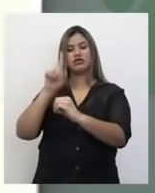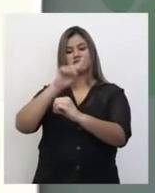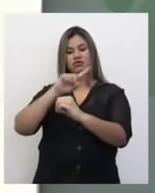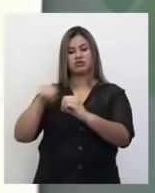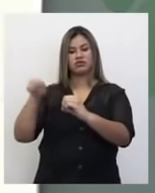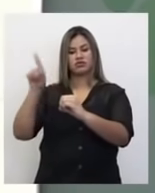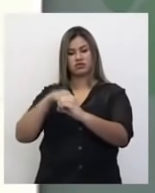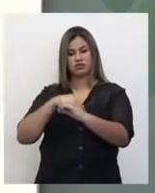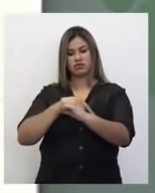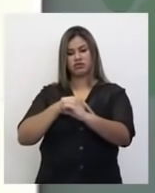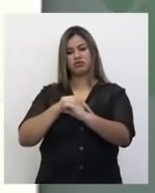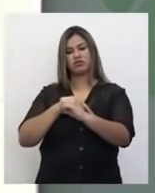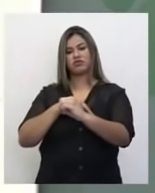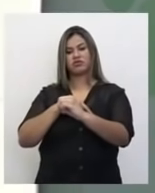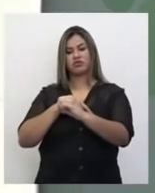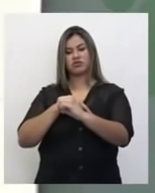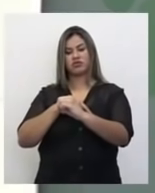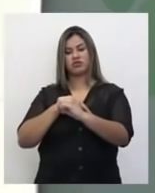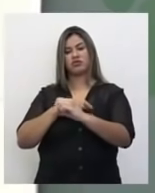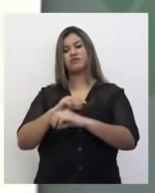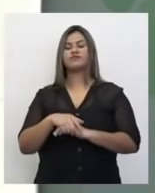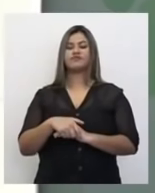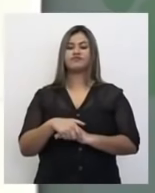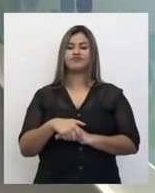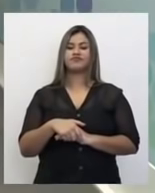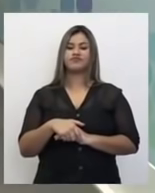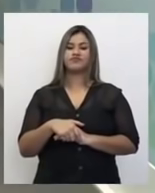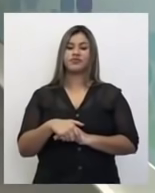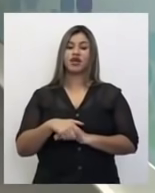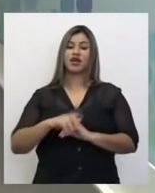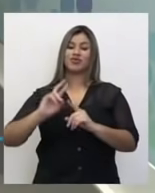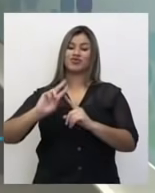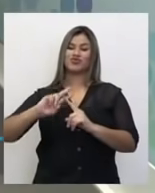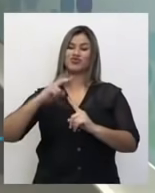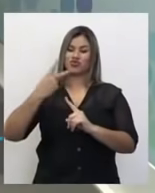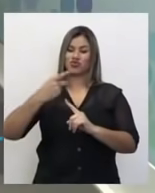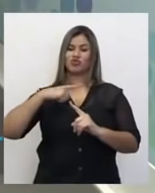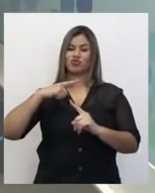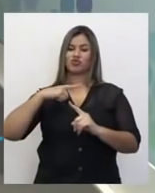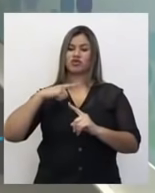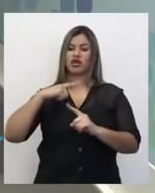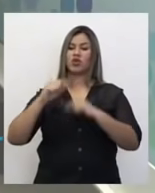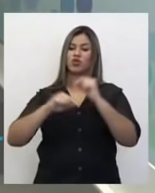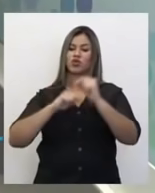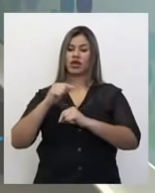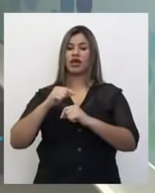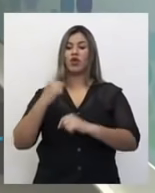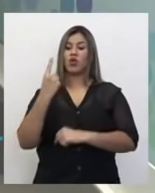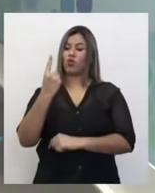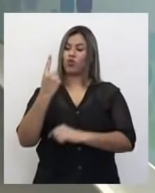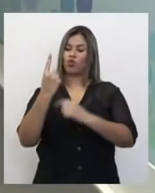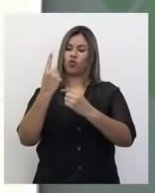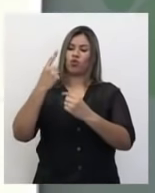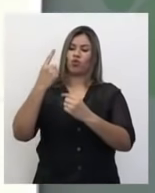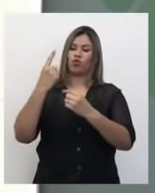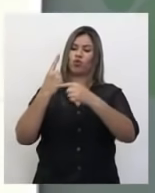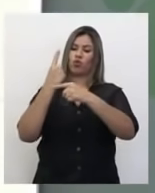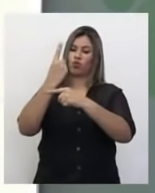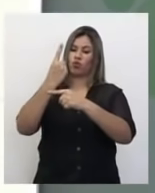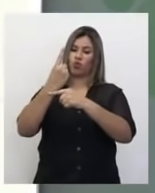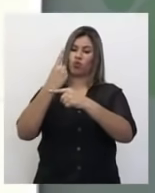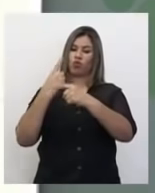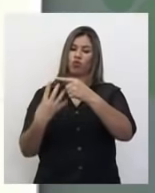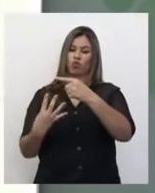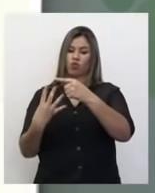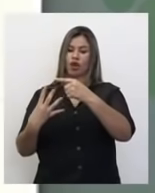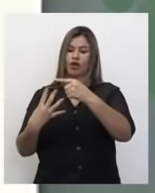a 2. Cortei. Como eu sei que é o dobro, eu sei que essa posição é o quatro, então eu já sei que o quatro tá passando